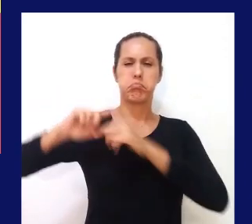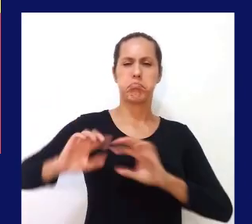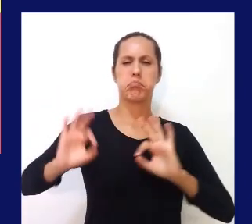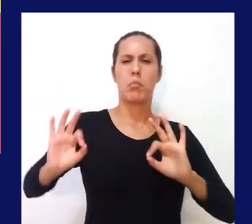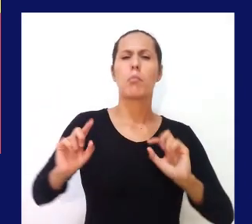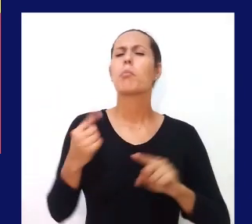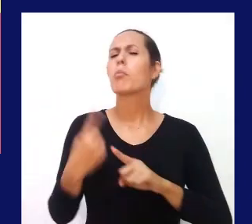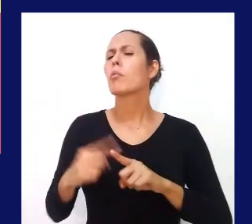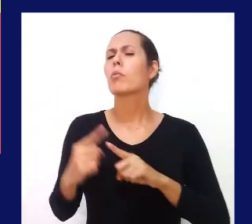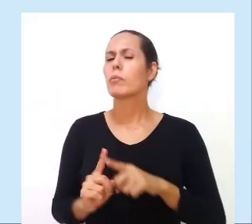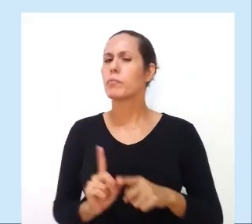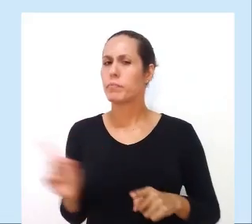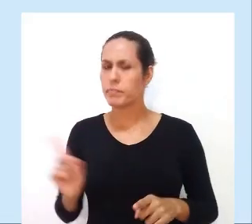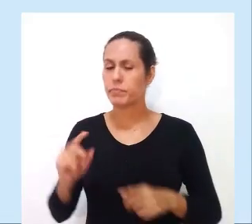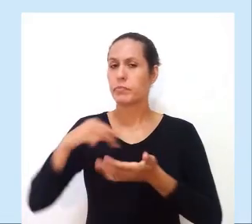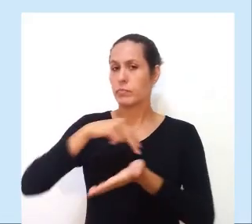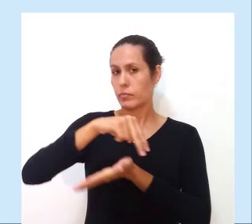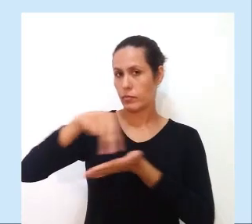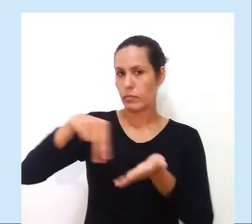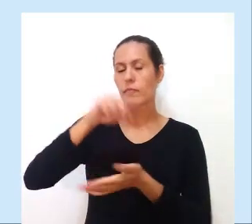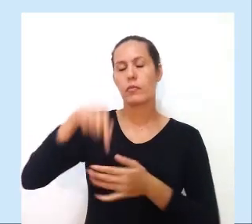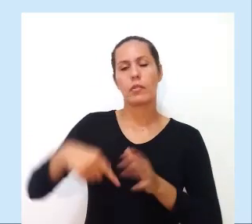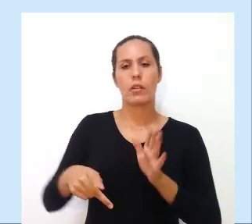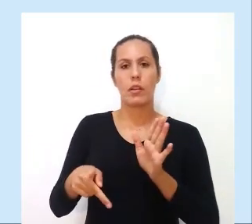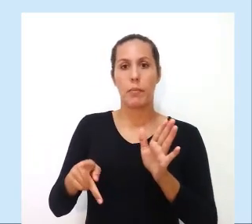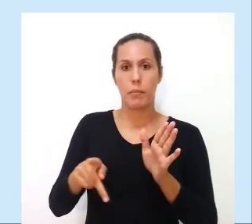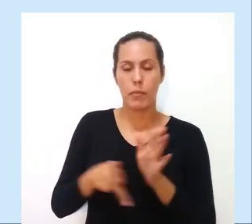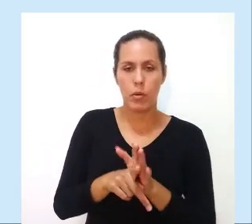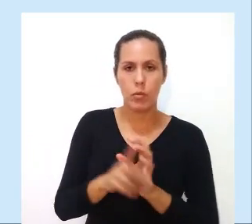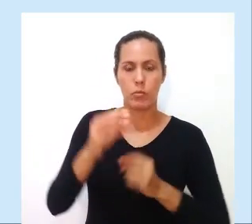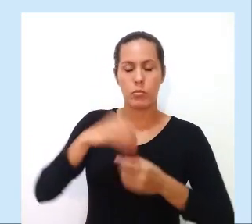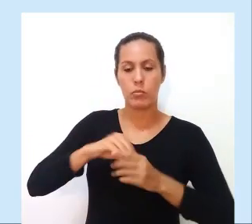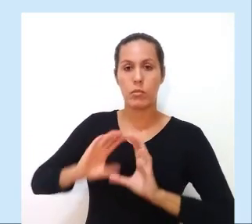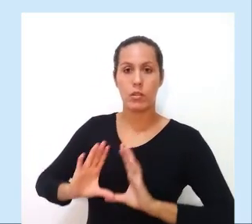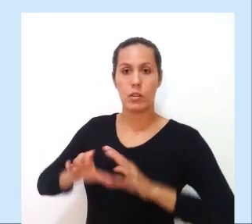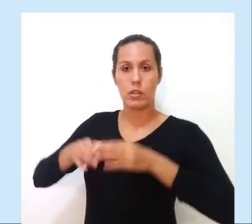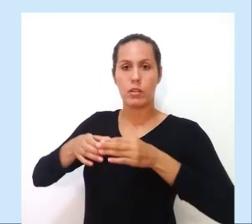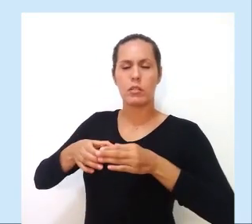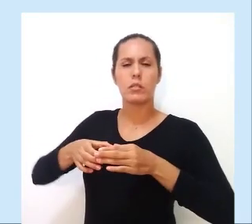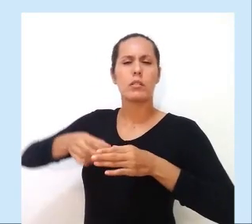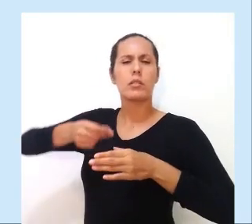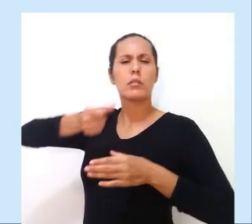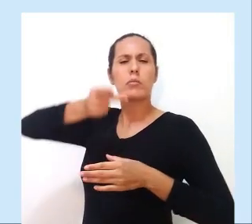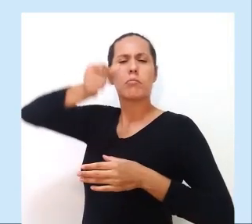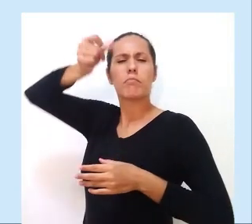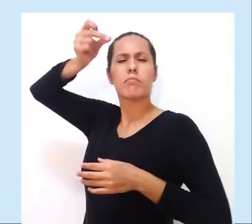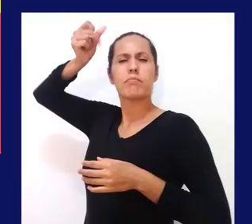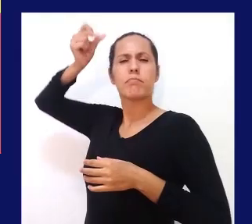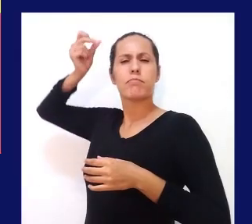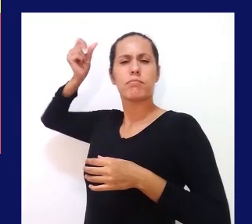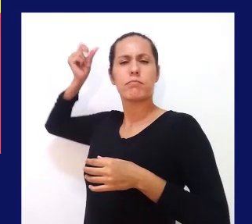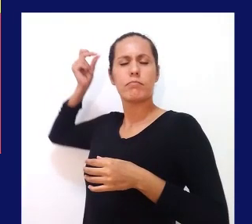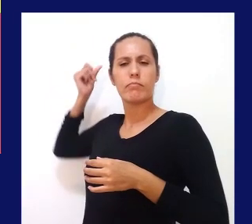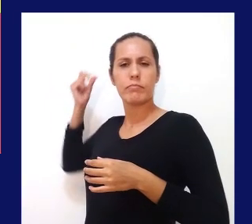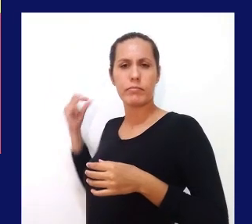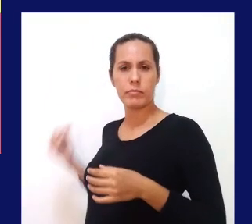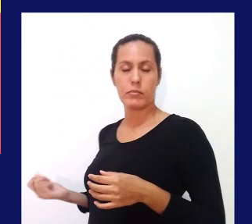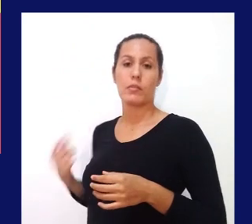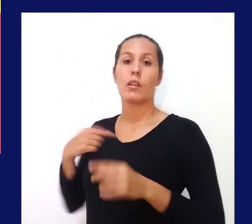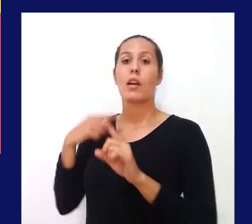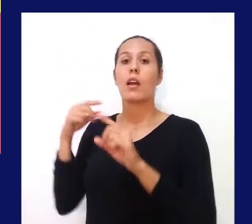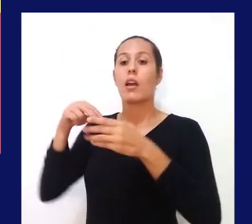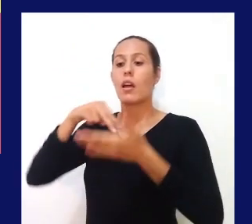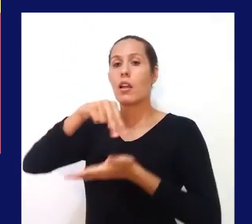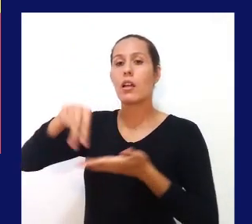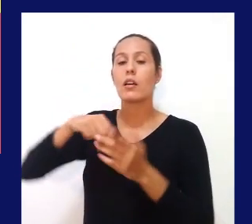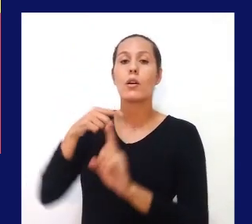danças consideradas milenares? Porque são danças relativas às civilizações da antiguidade, que elas dançavam